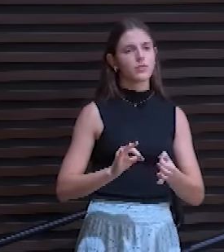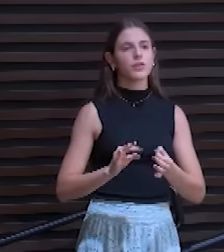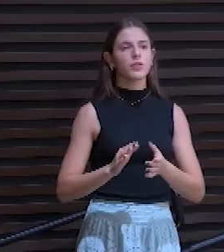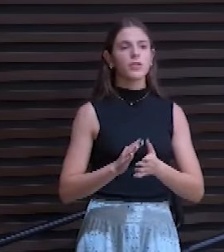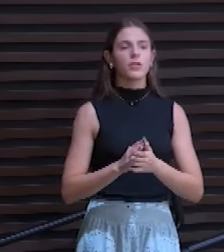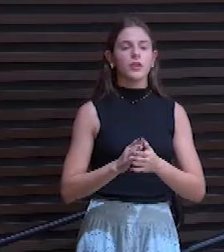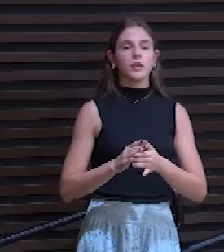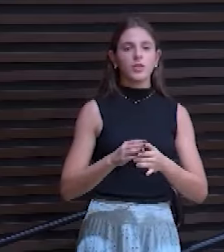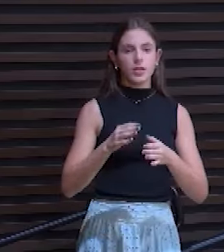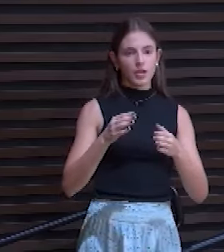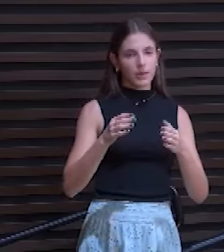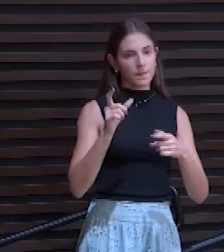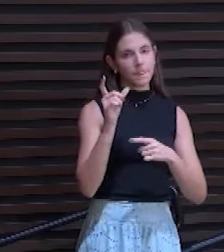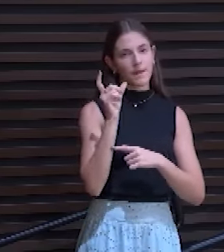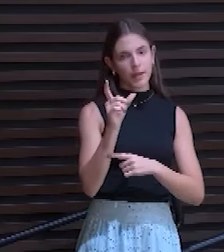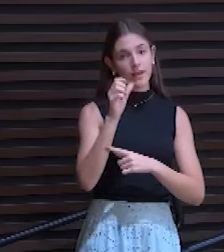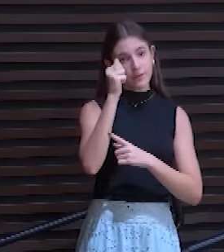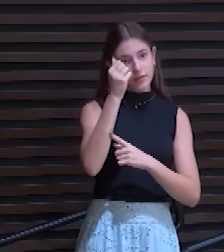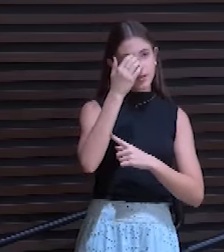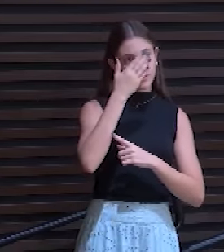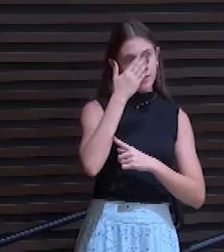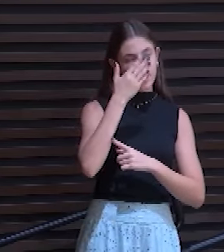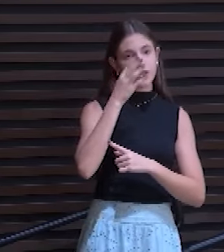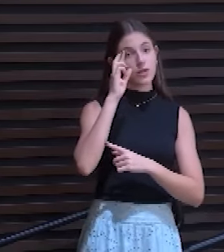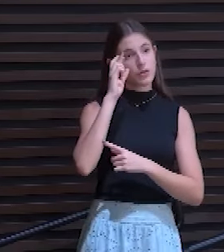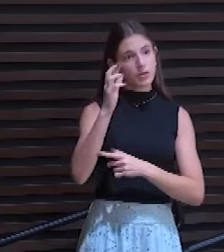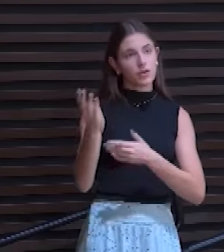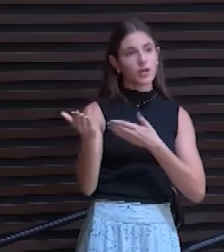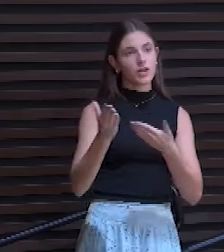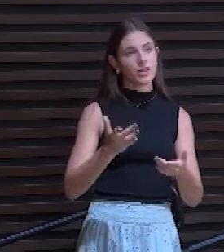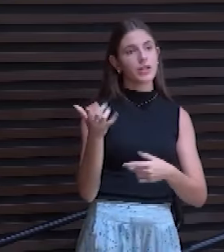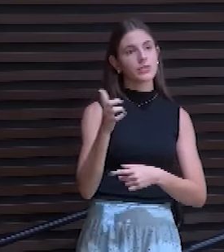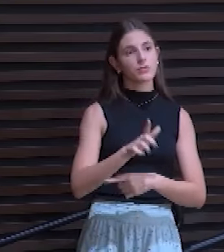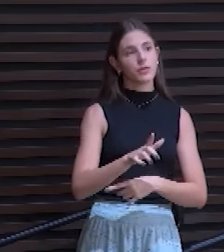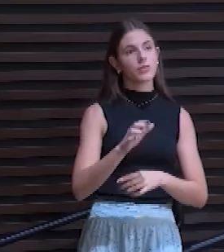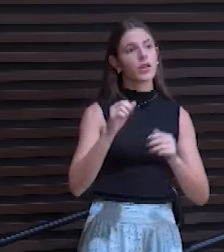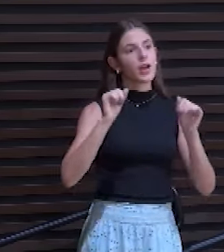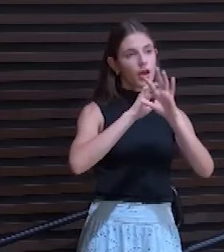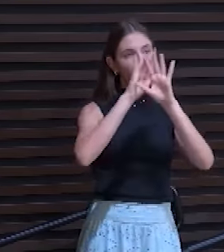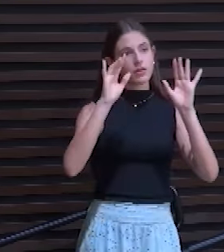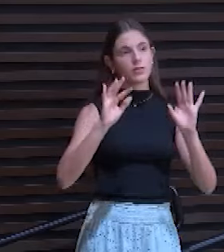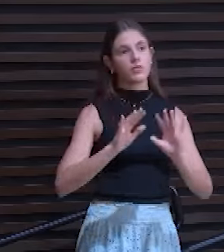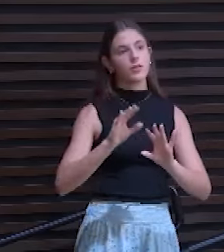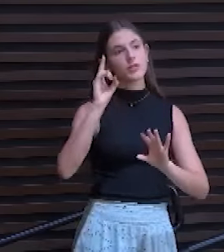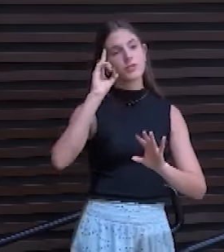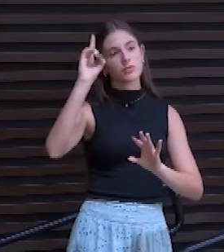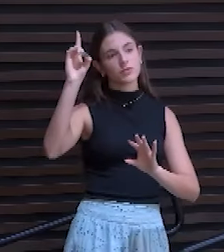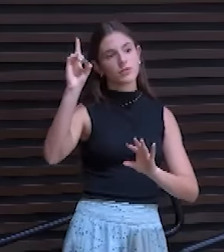ficar tranquilo, que o Senhor vai trazer, para a glória dele, para a glória dele.